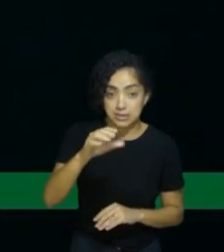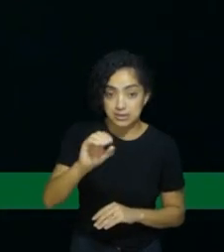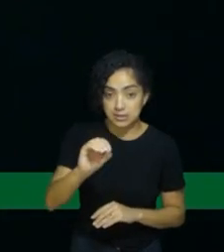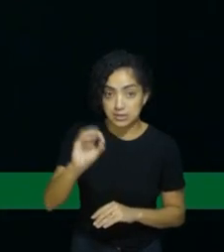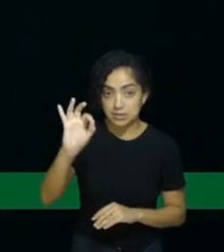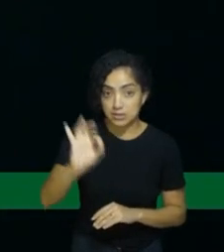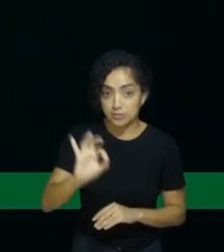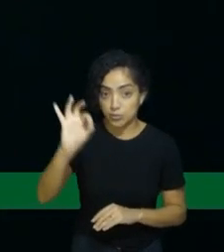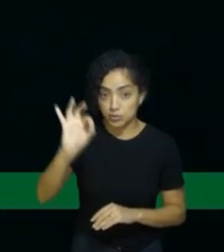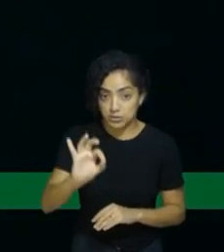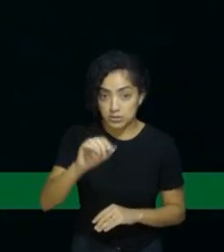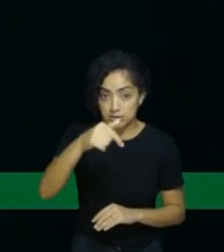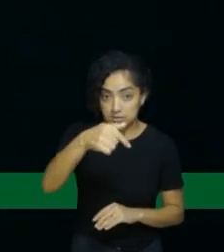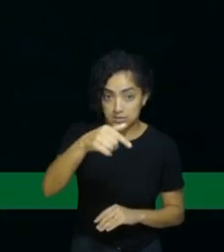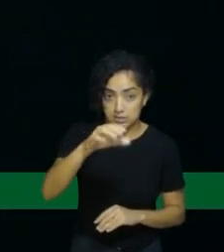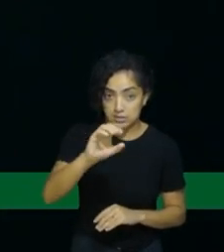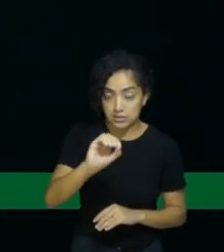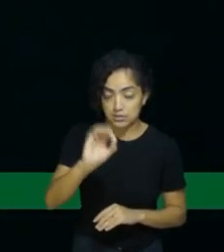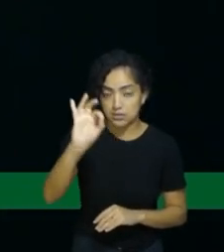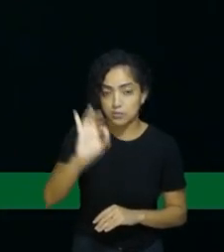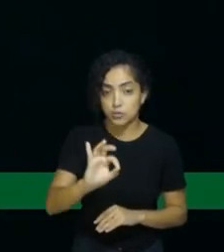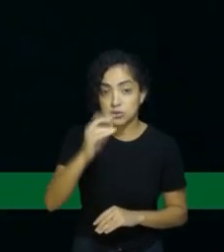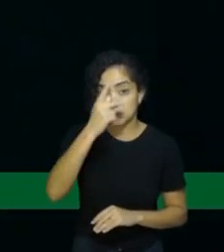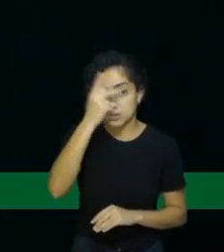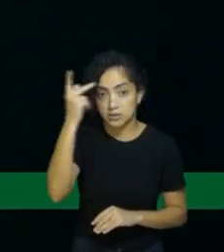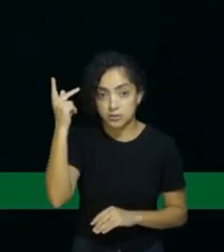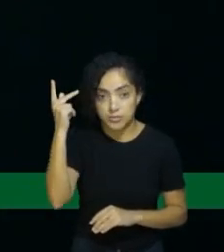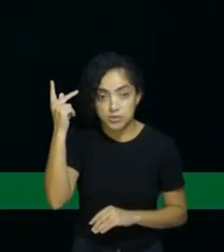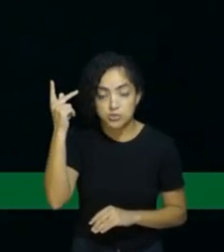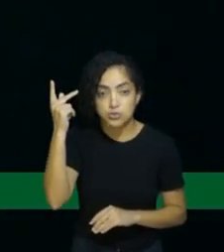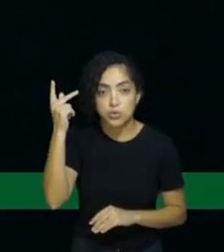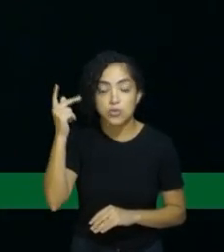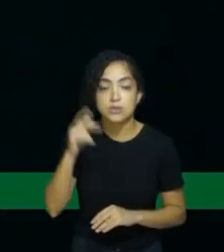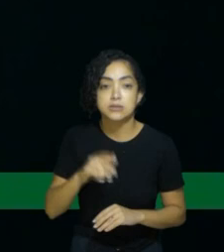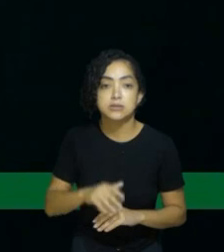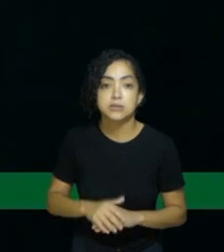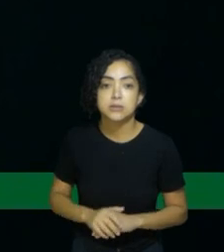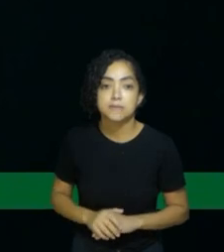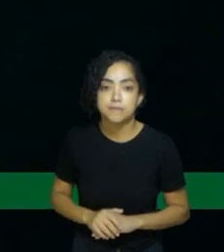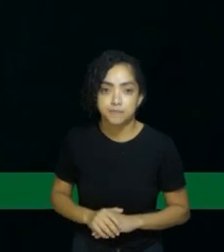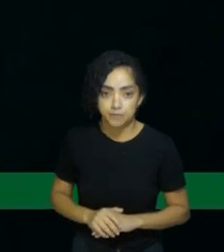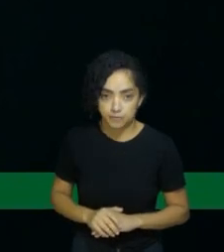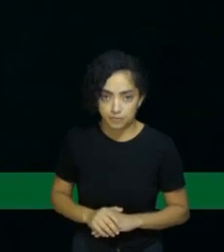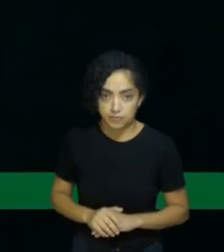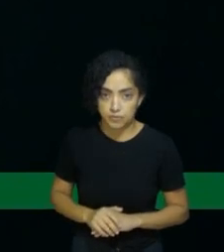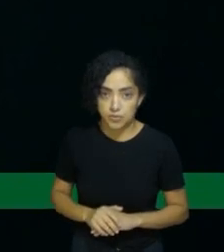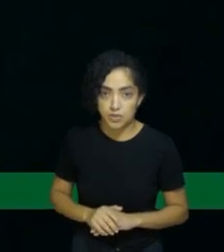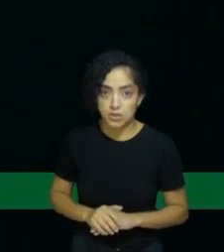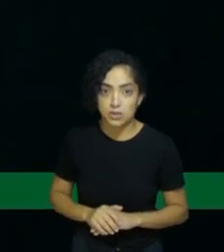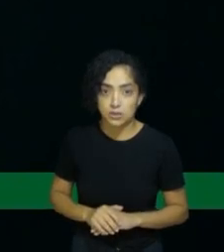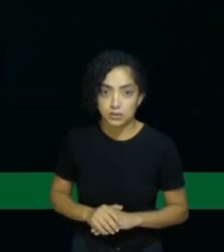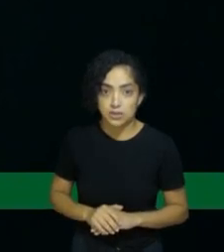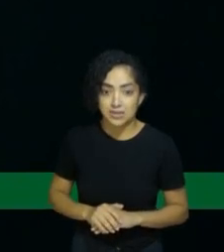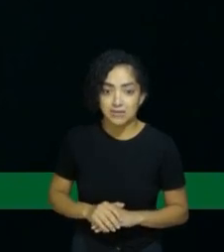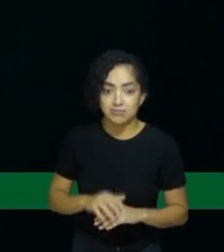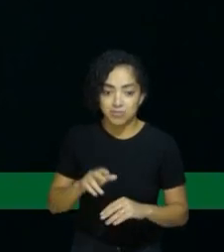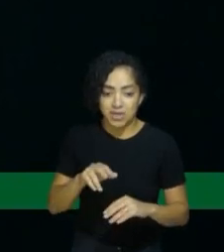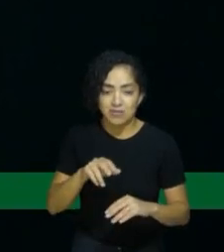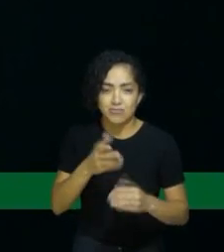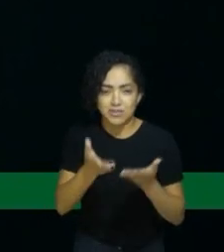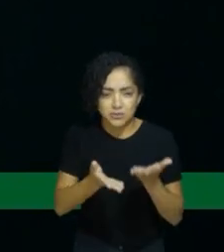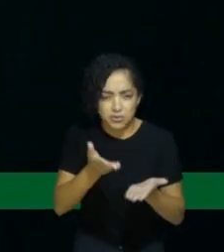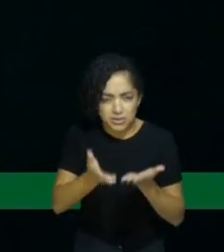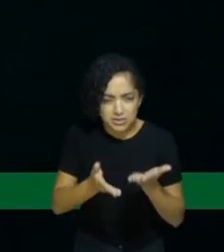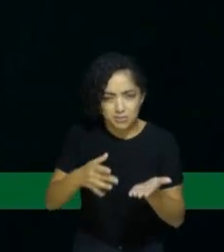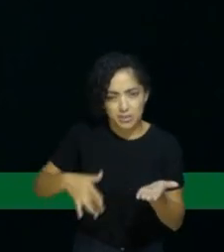olha esse número 70% das pessoas que sentam numa cadeira de diálise Elas têm dois